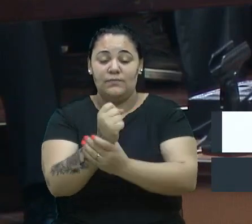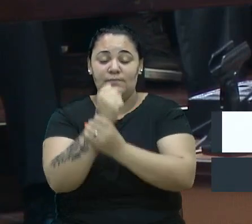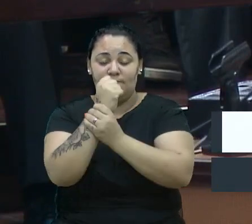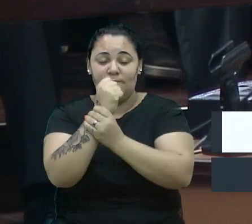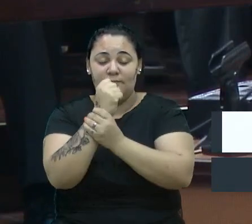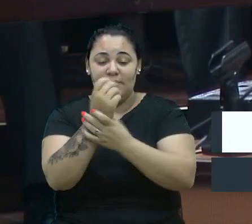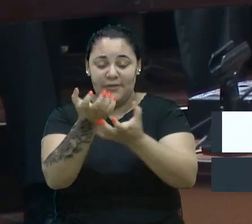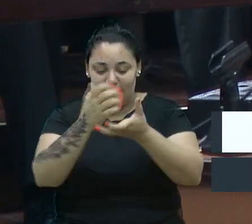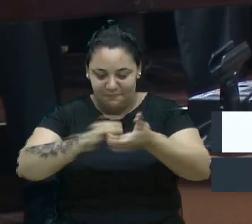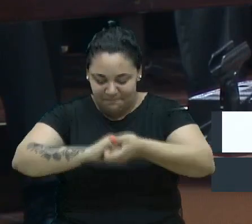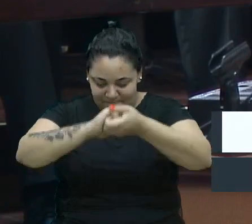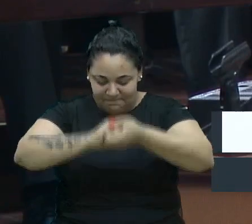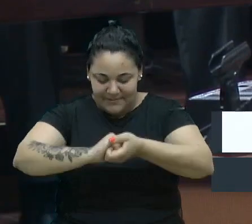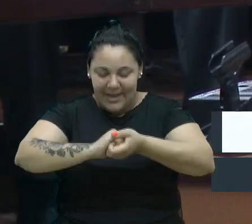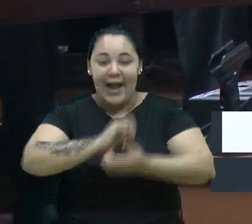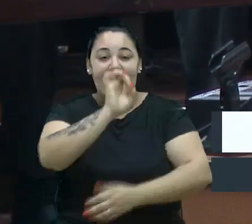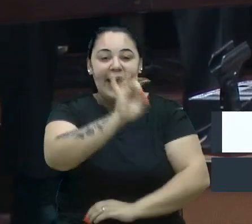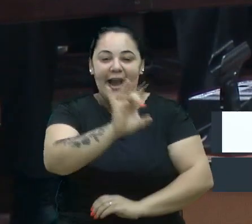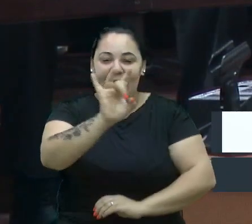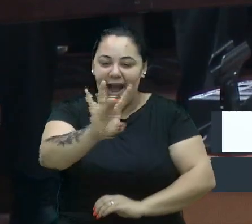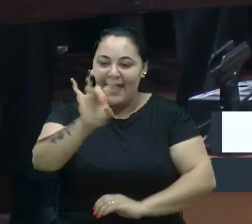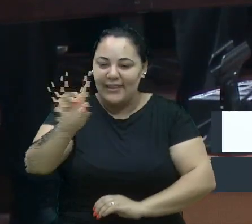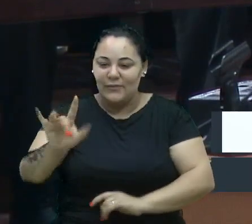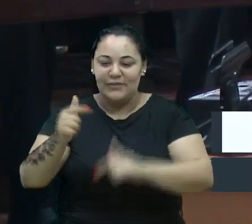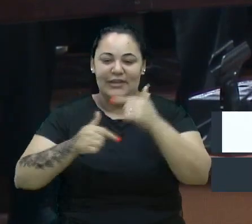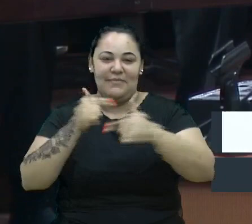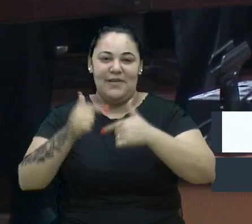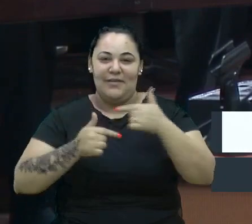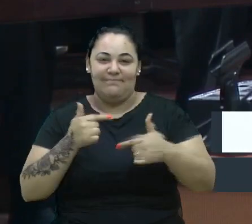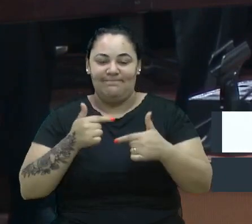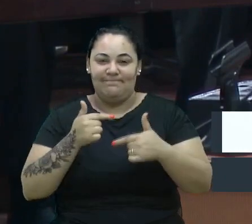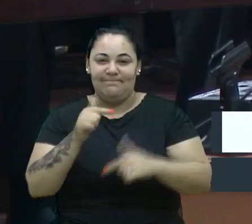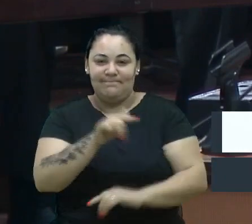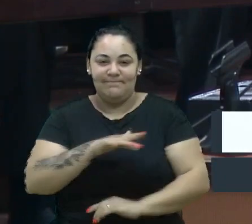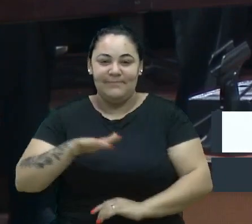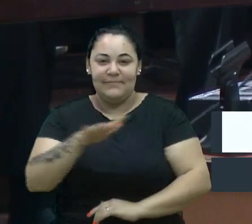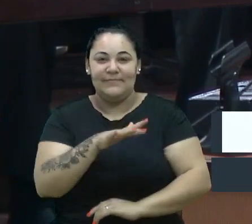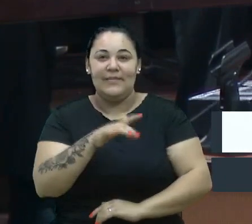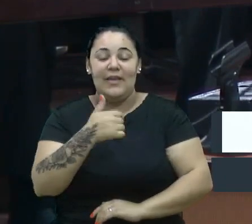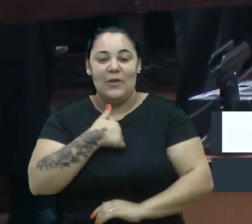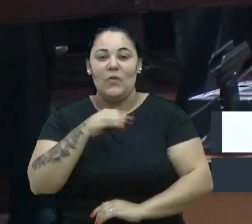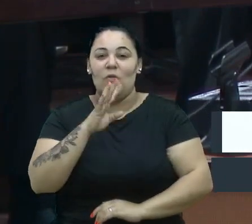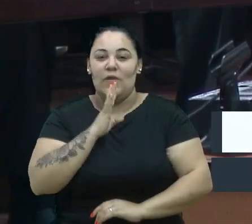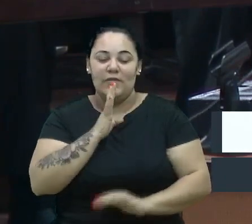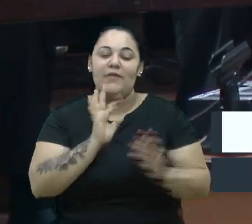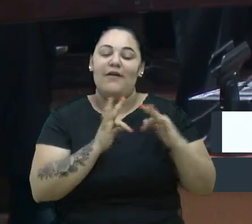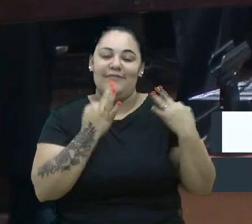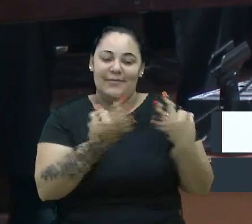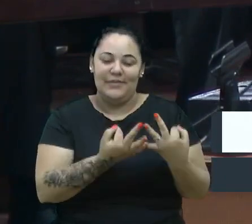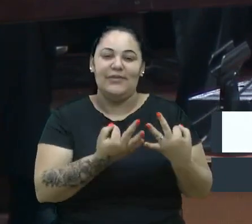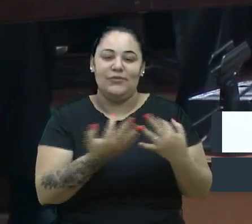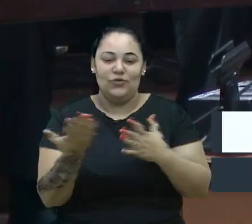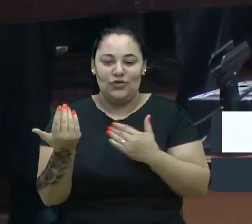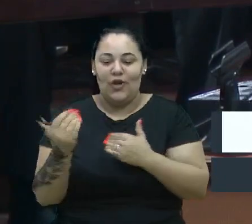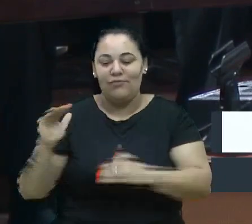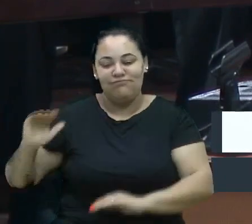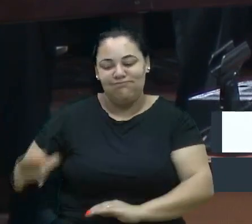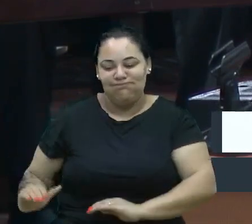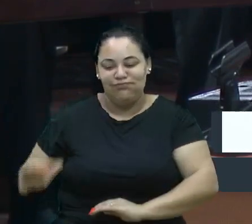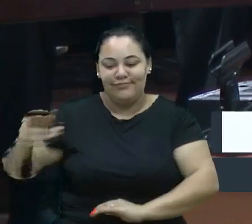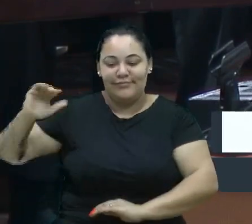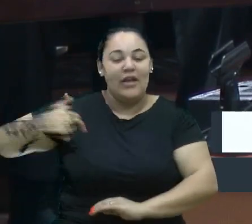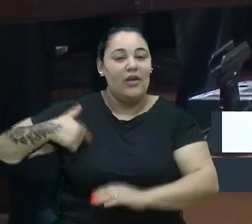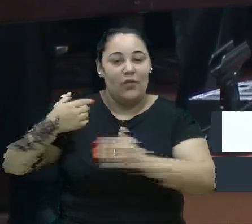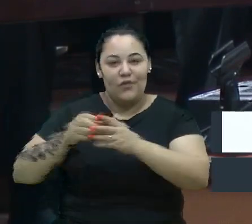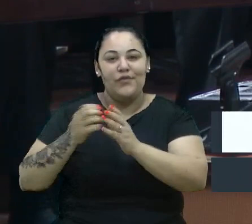cada um que trabalhou em cima desse caso, aonde eu conheço essa família desde pequenininha, as crianças, e convivo